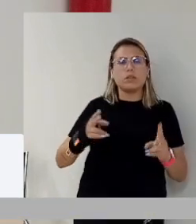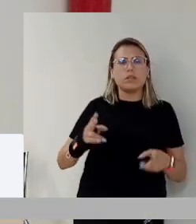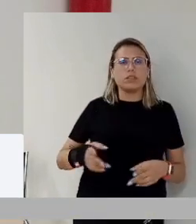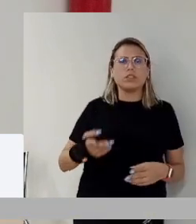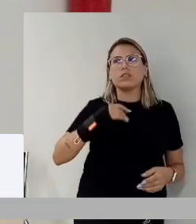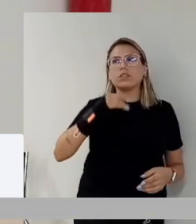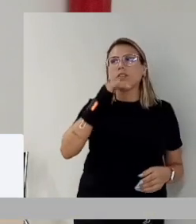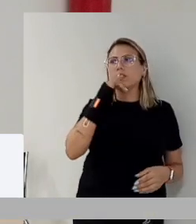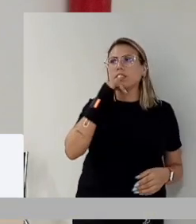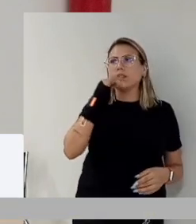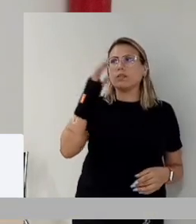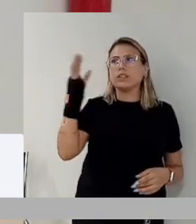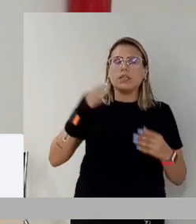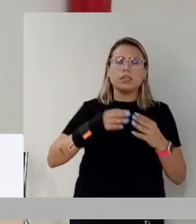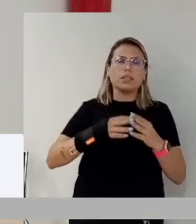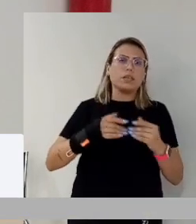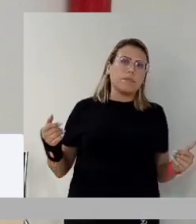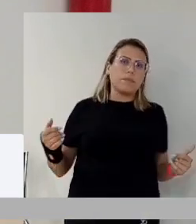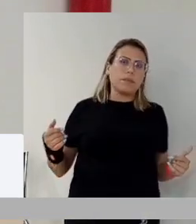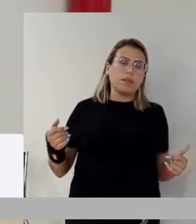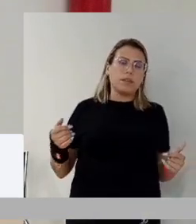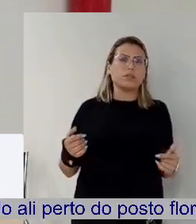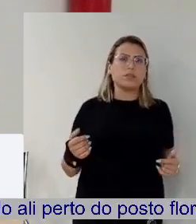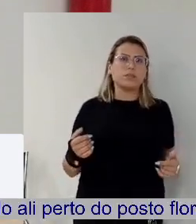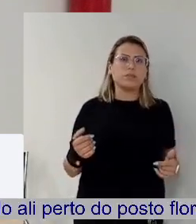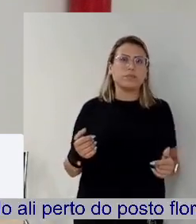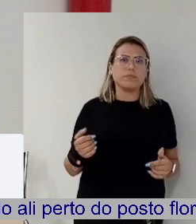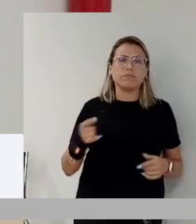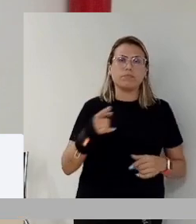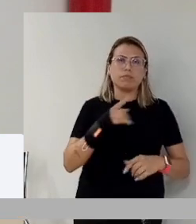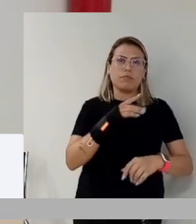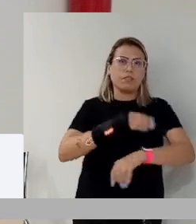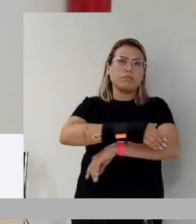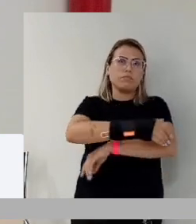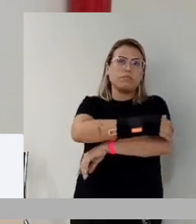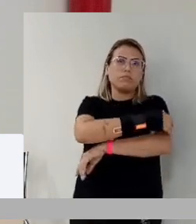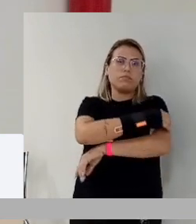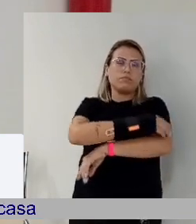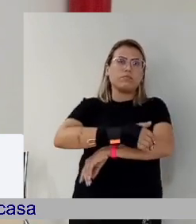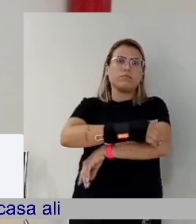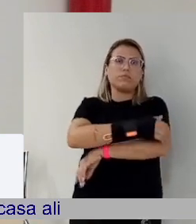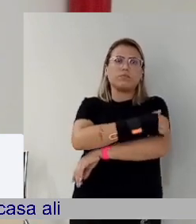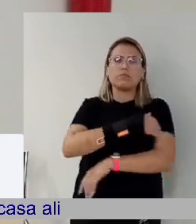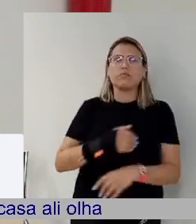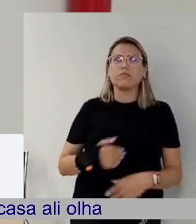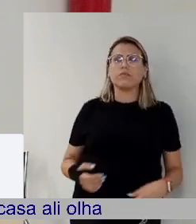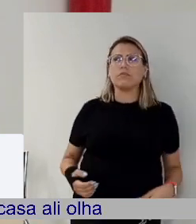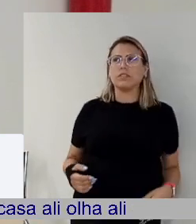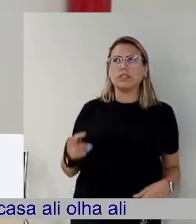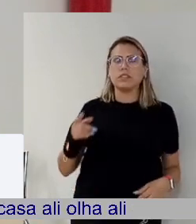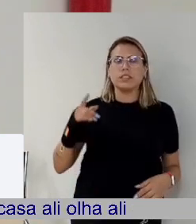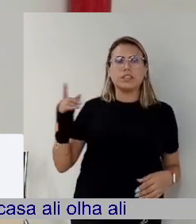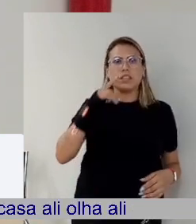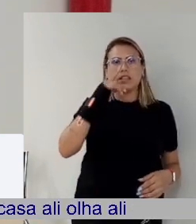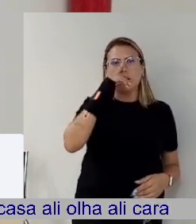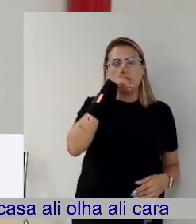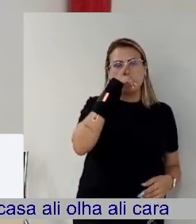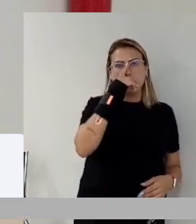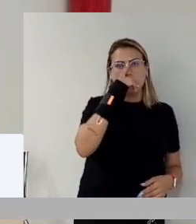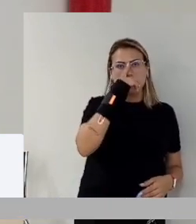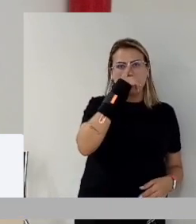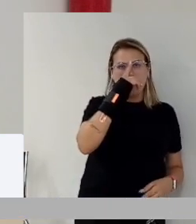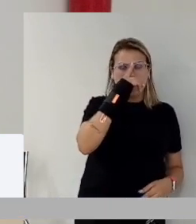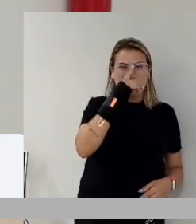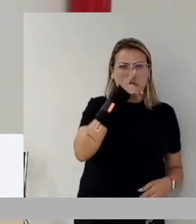eh perto do posto flor naquela esquina que desce para sua casa ali olha ali é horrível cara ali passa a